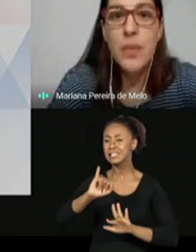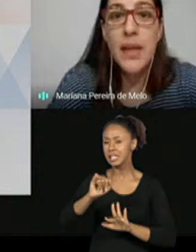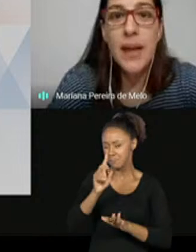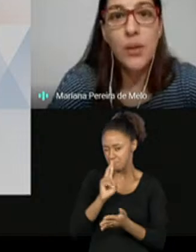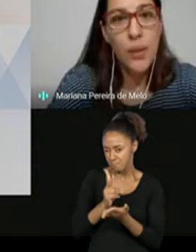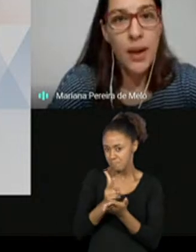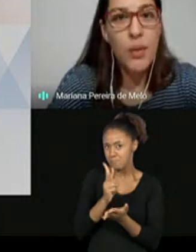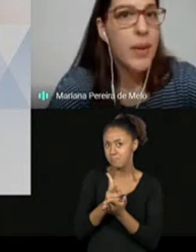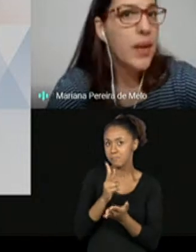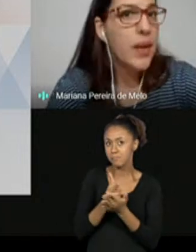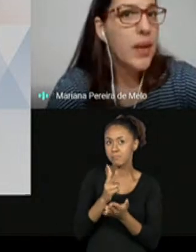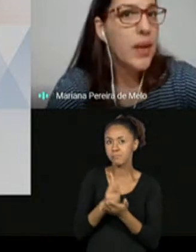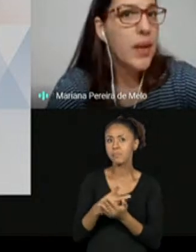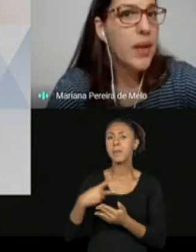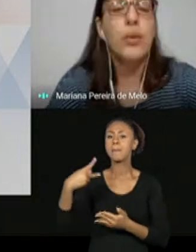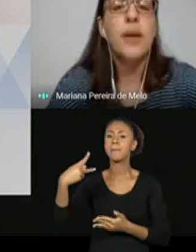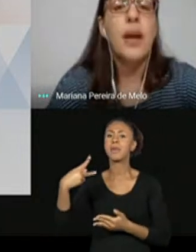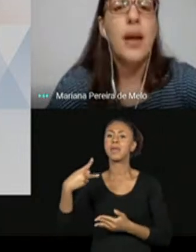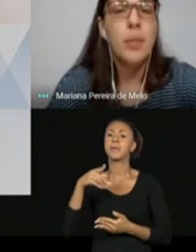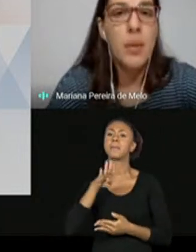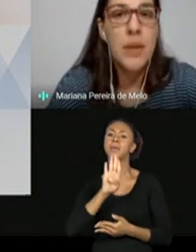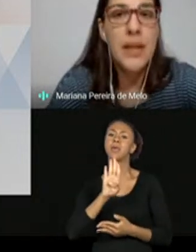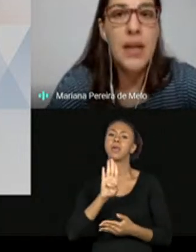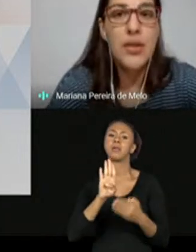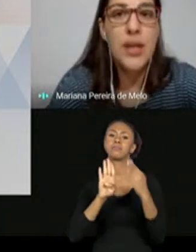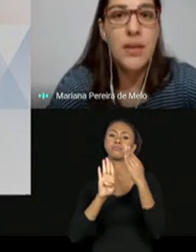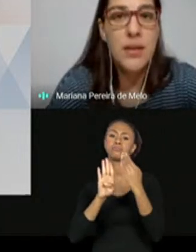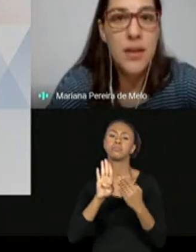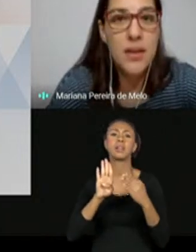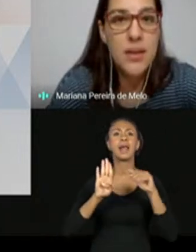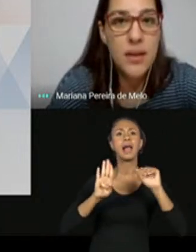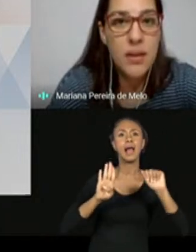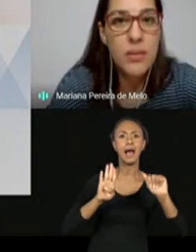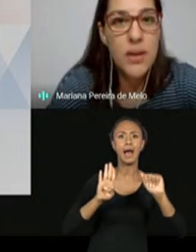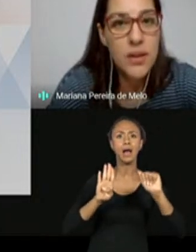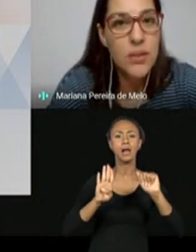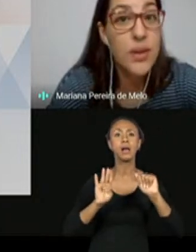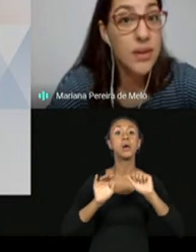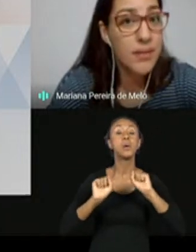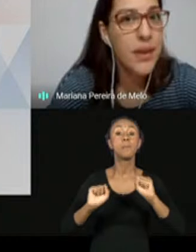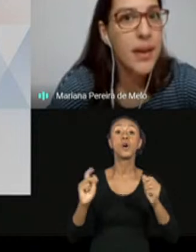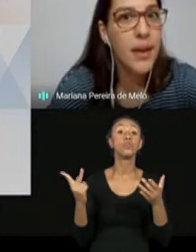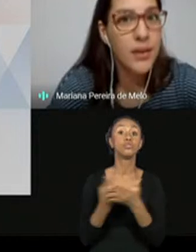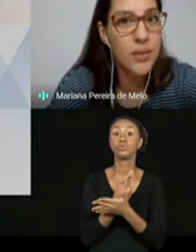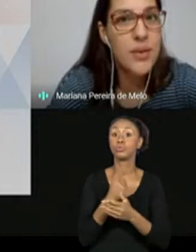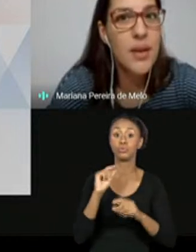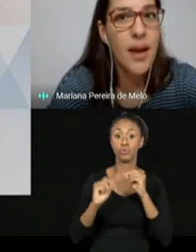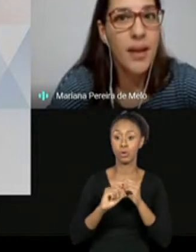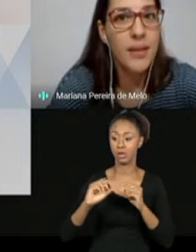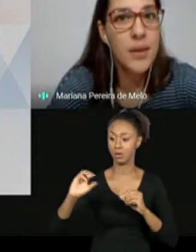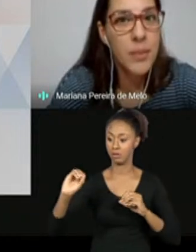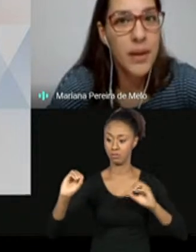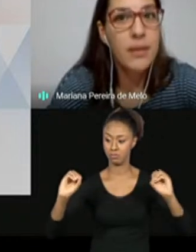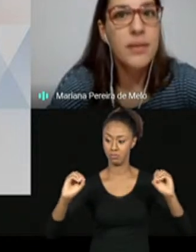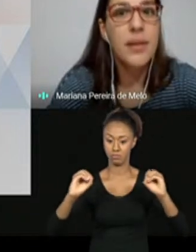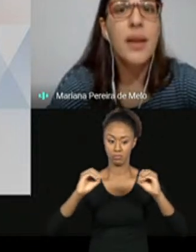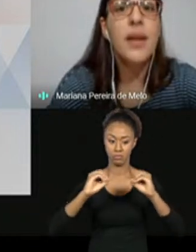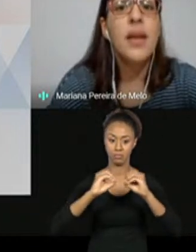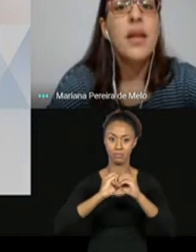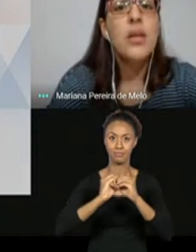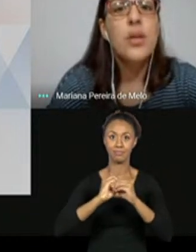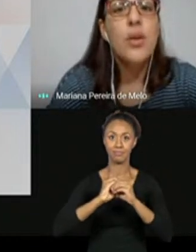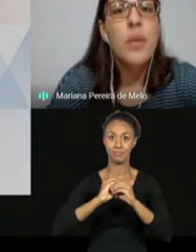probabilidade de B dado A, como é que a gente calcula? A probabilidade da intersecção desses dois eventos, A inter B,